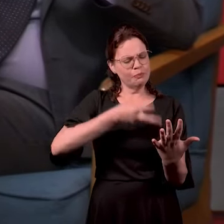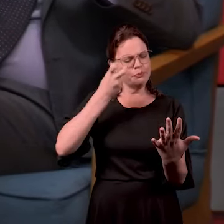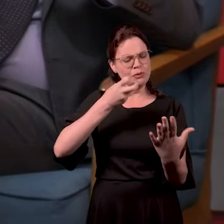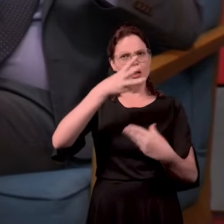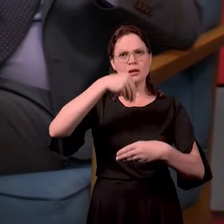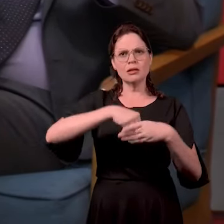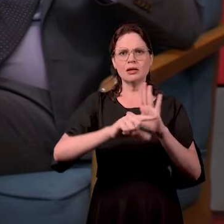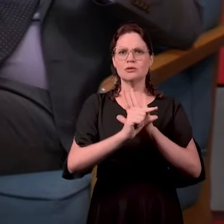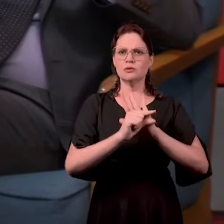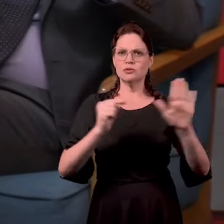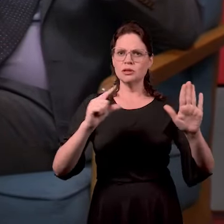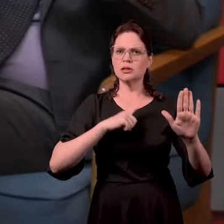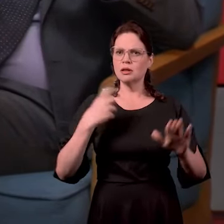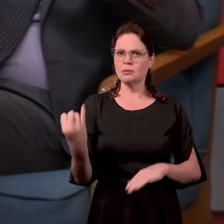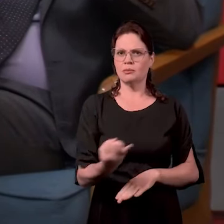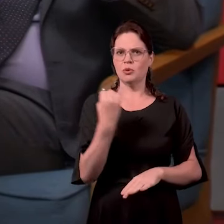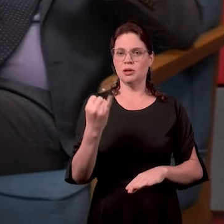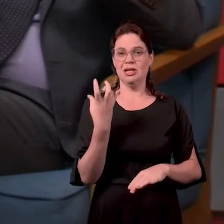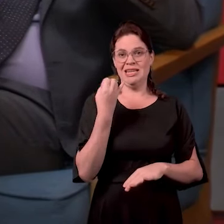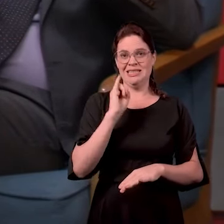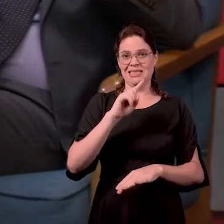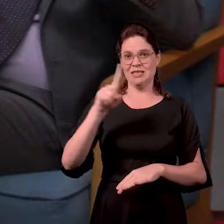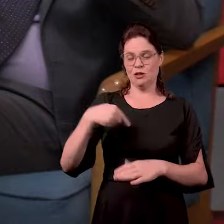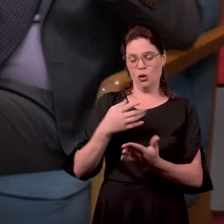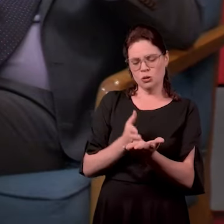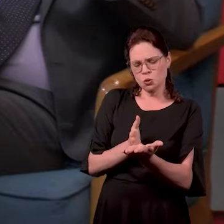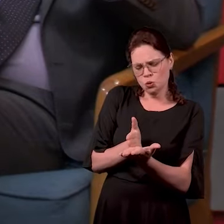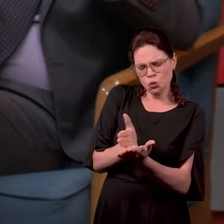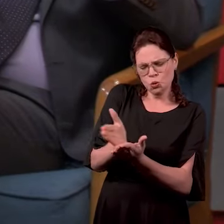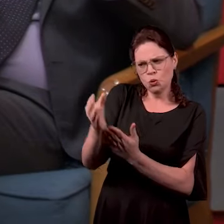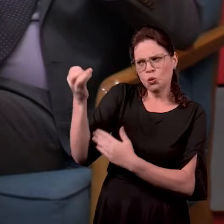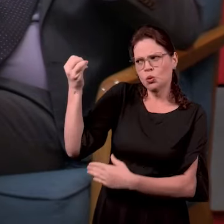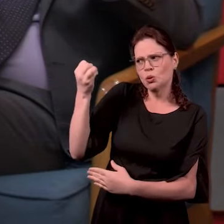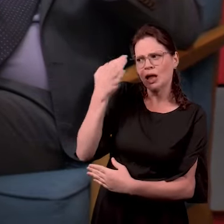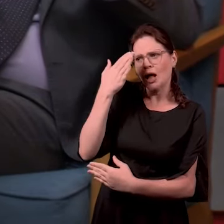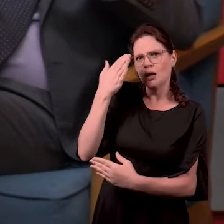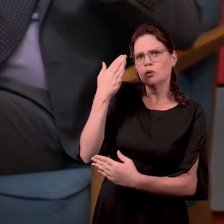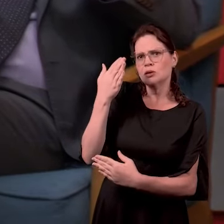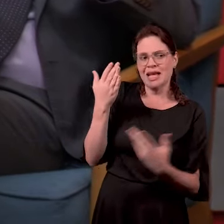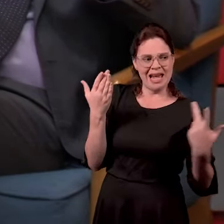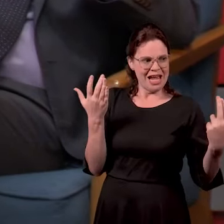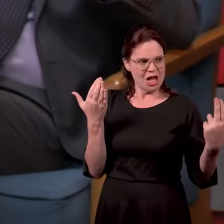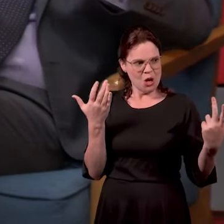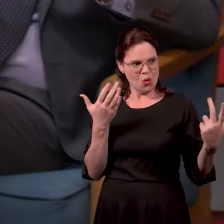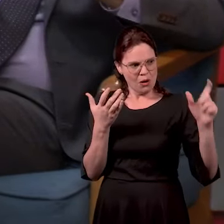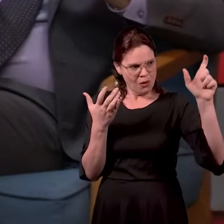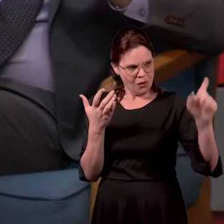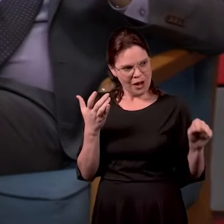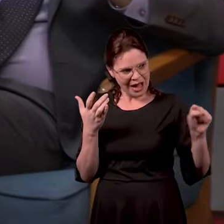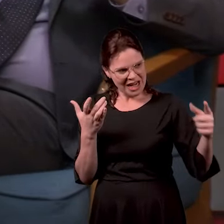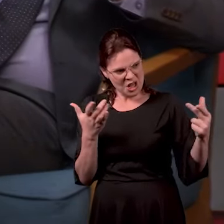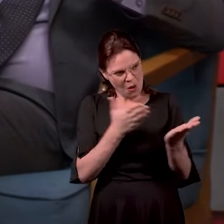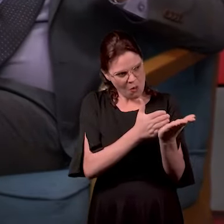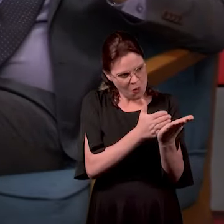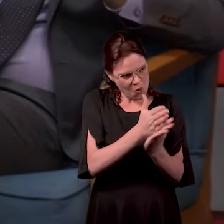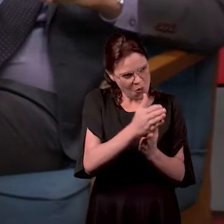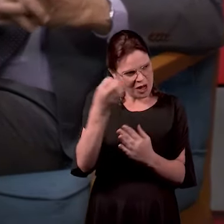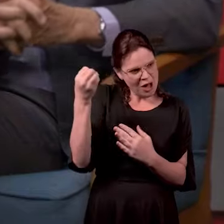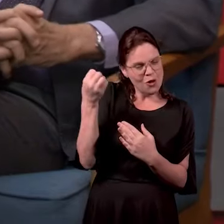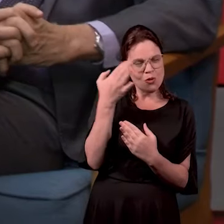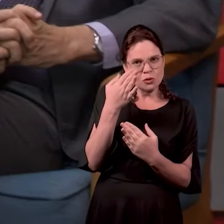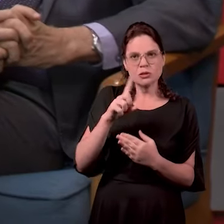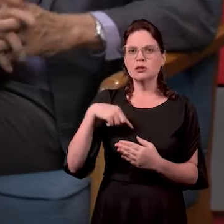do sangue. Se andarmos na luz, como ele na luz está, temos comunhão e o sangue. Então, o